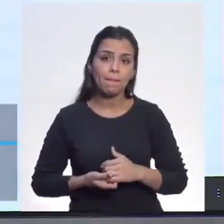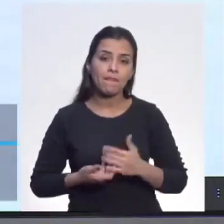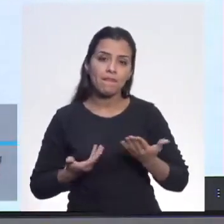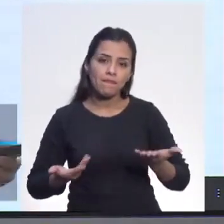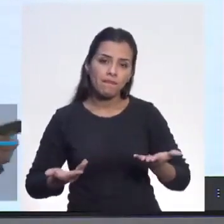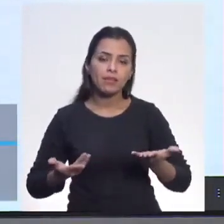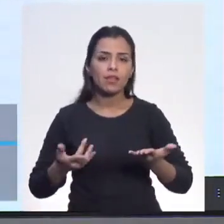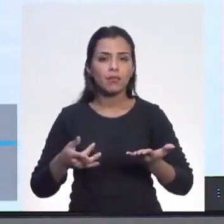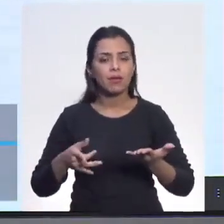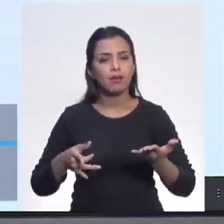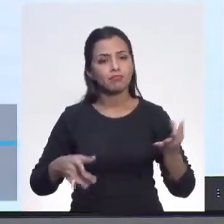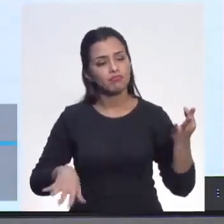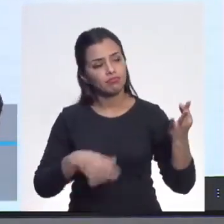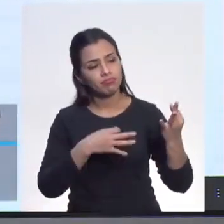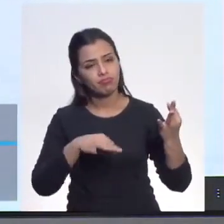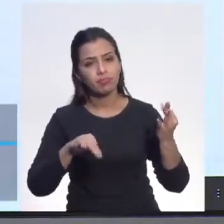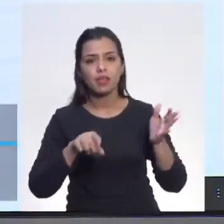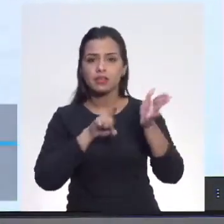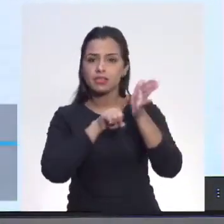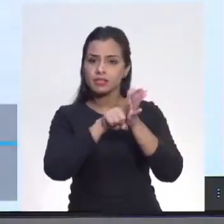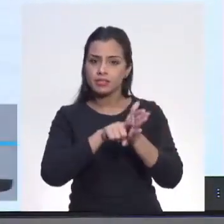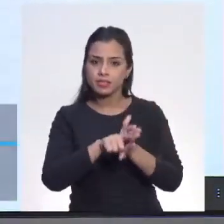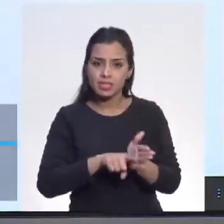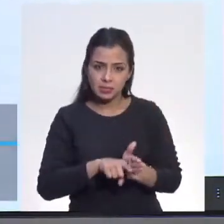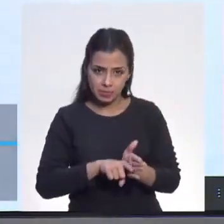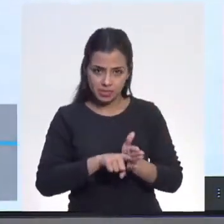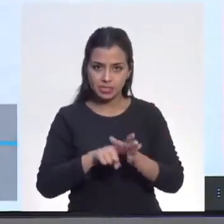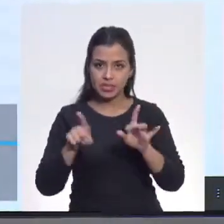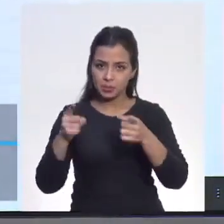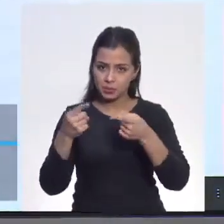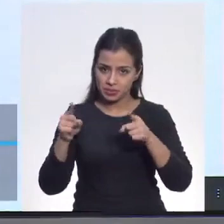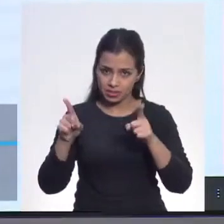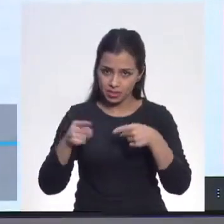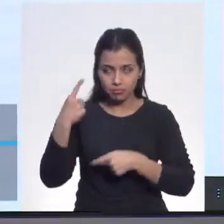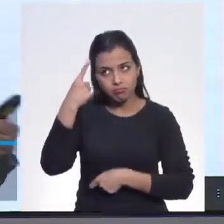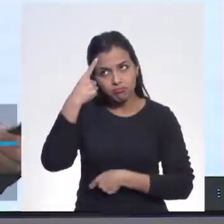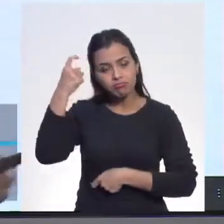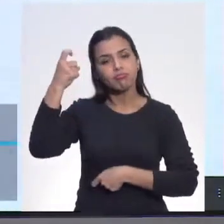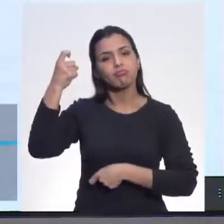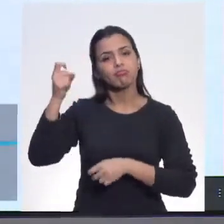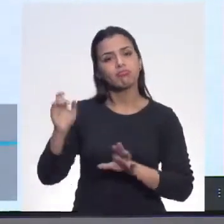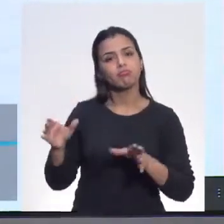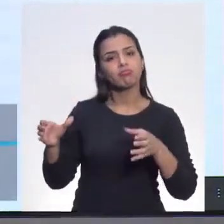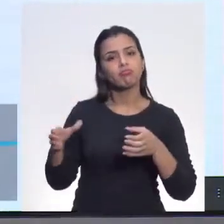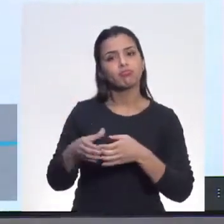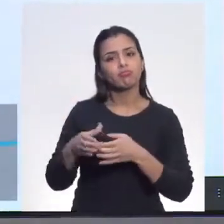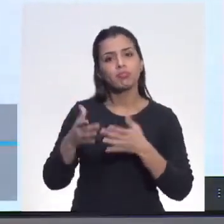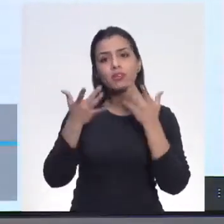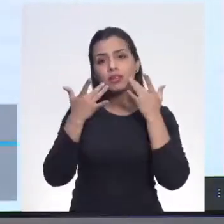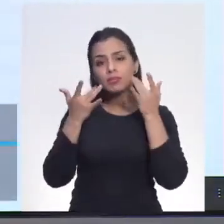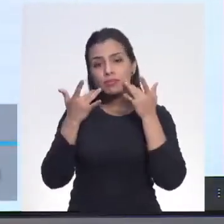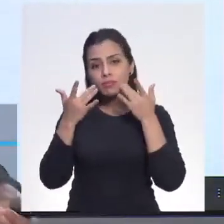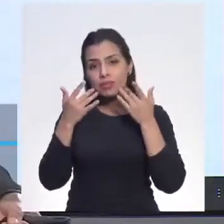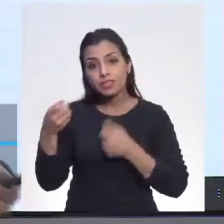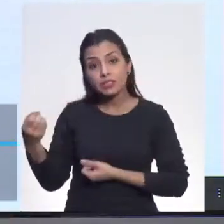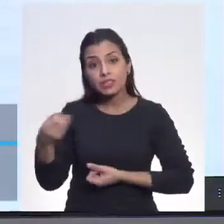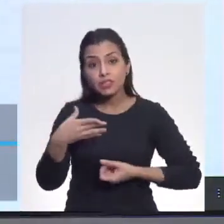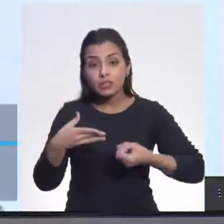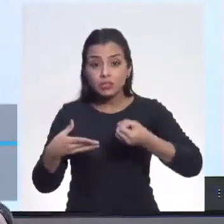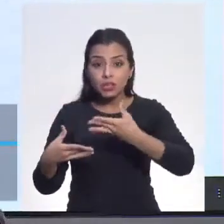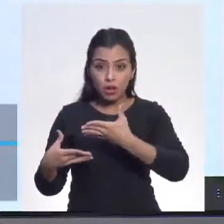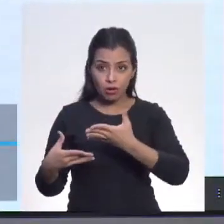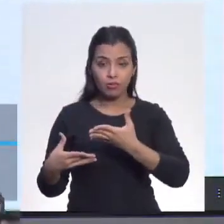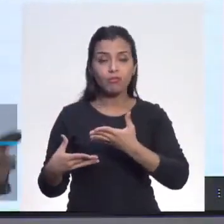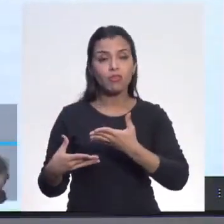uma pesquisa, né, musical, para que a gente crie uma peça nova, baseada, sei lá, na obra de Palestrina, lá na